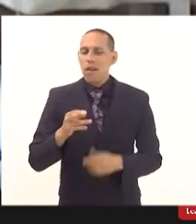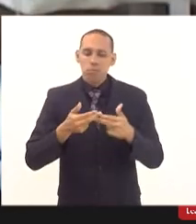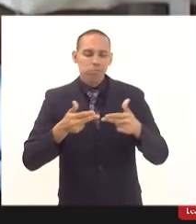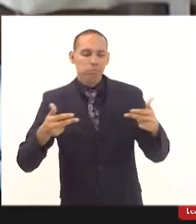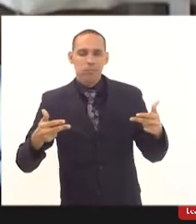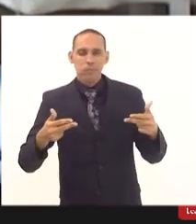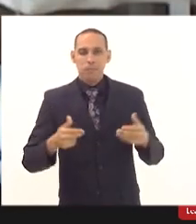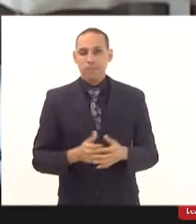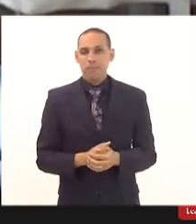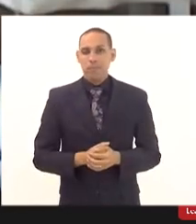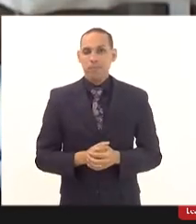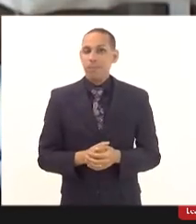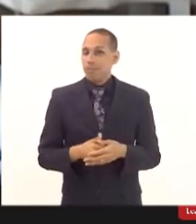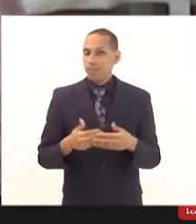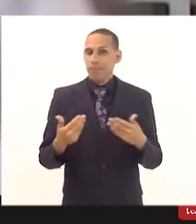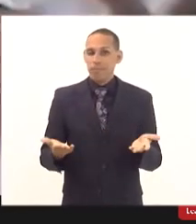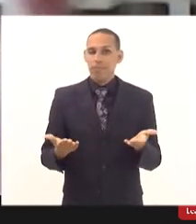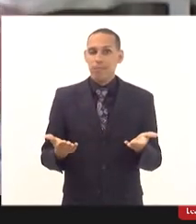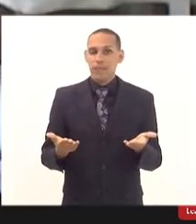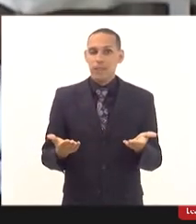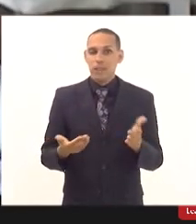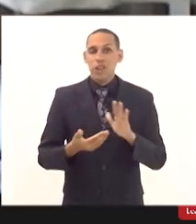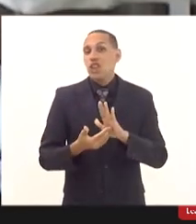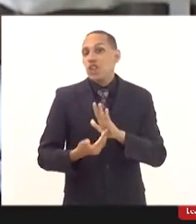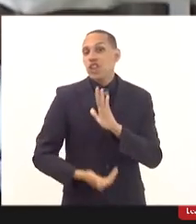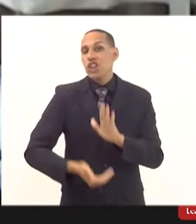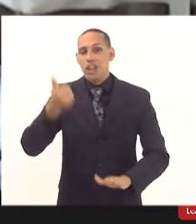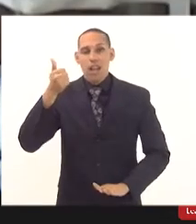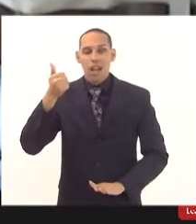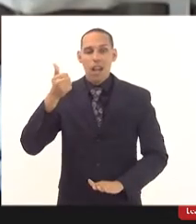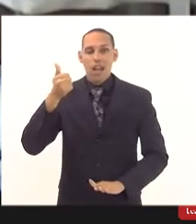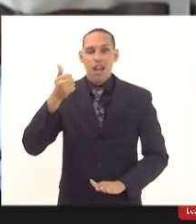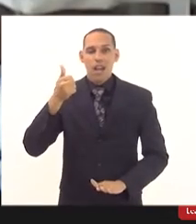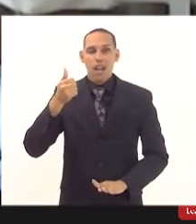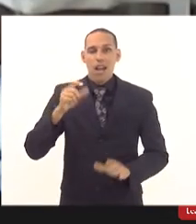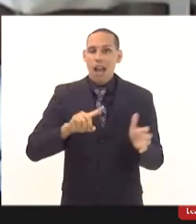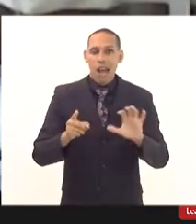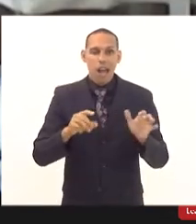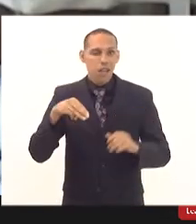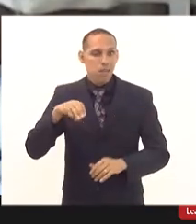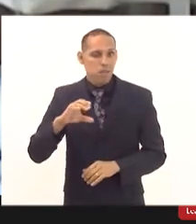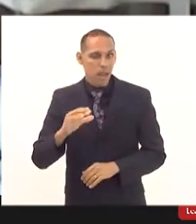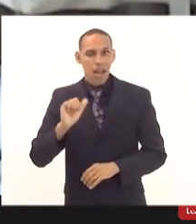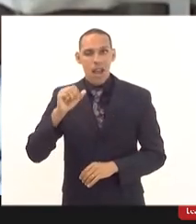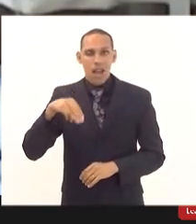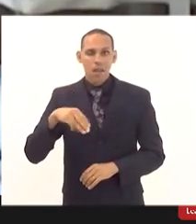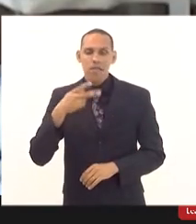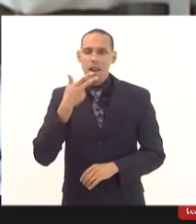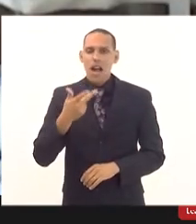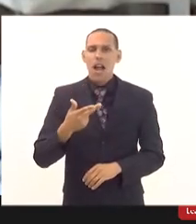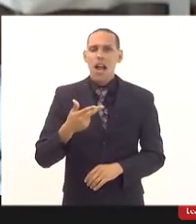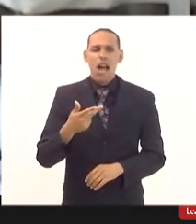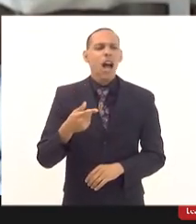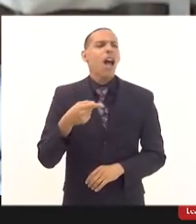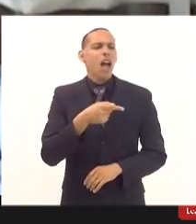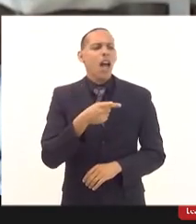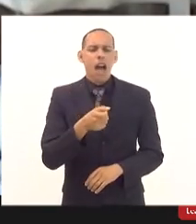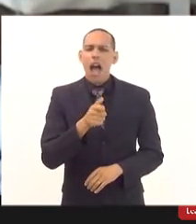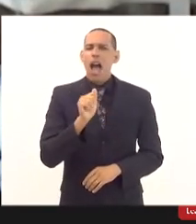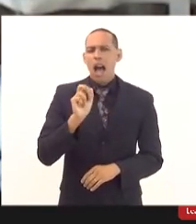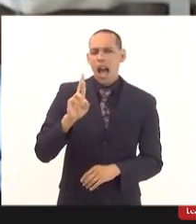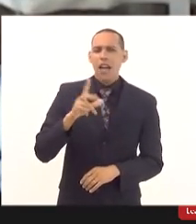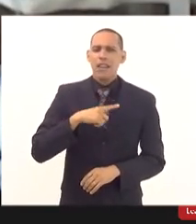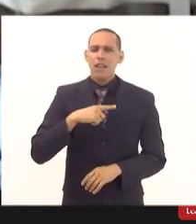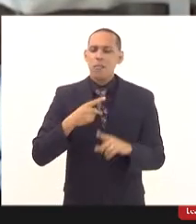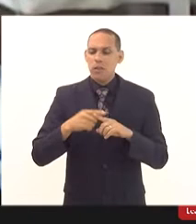outros gênios então não há como retirar do ar a rádio MEC AM e dizer que na rádio MEC Está no Ar porque